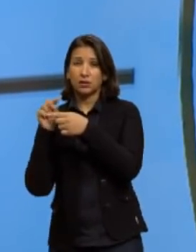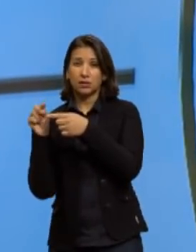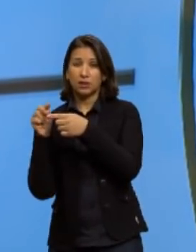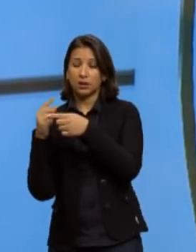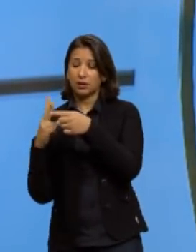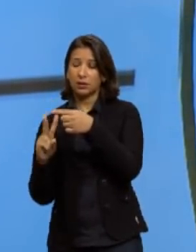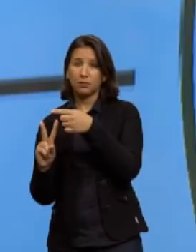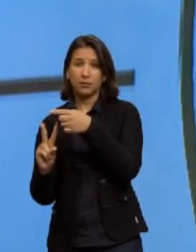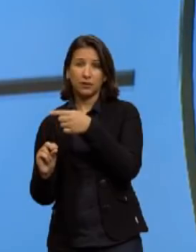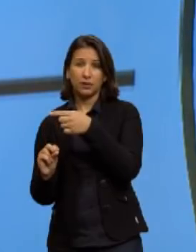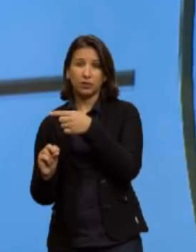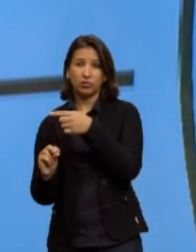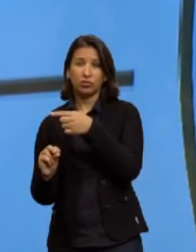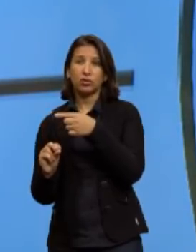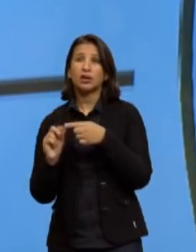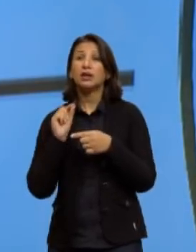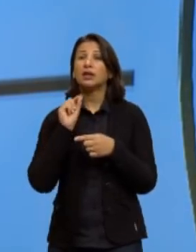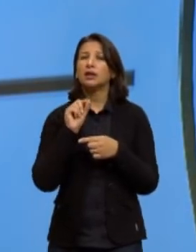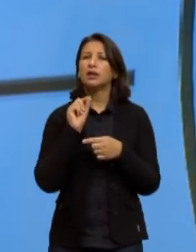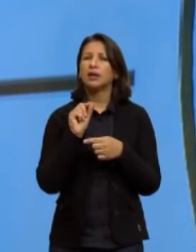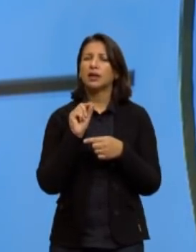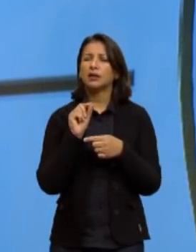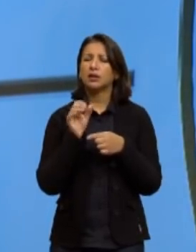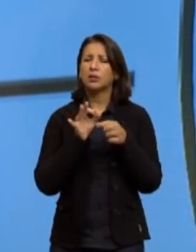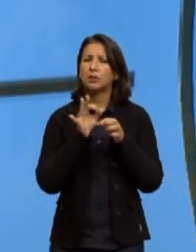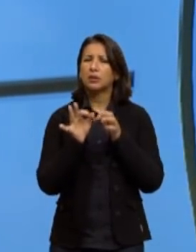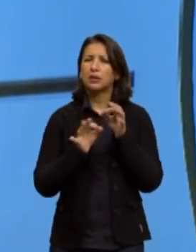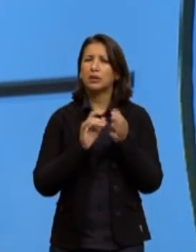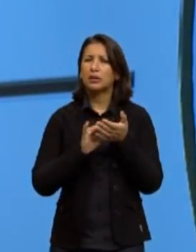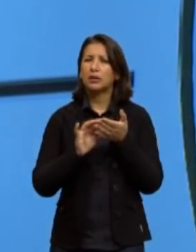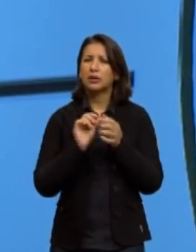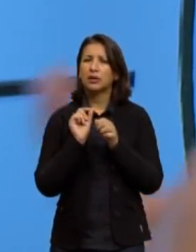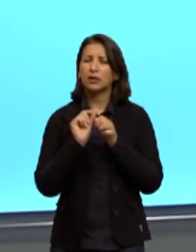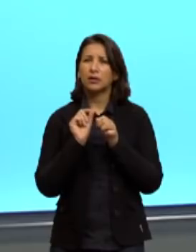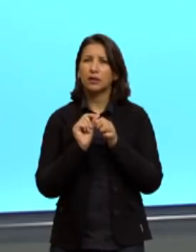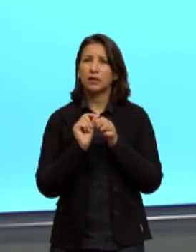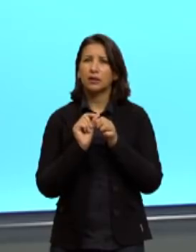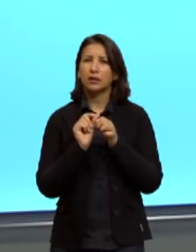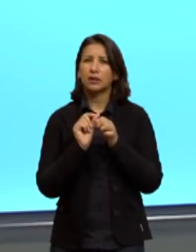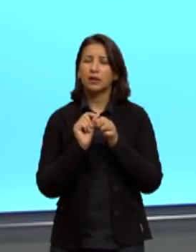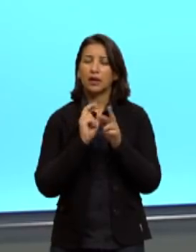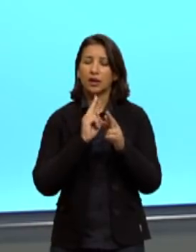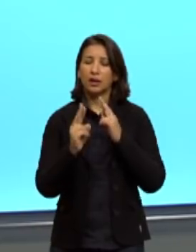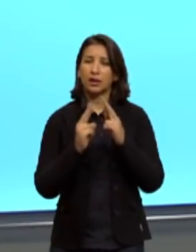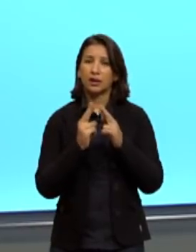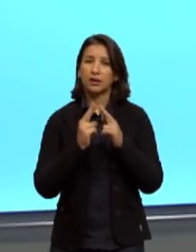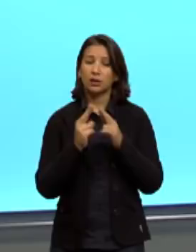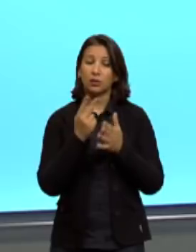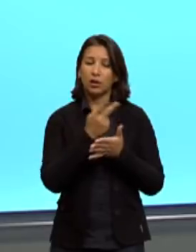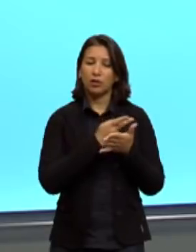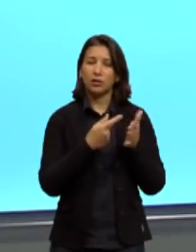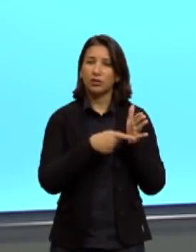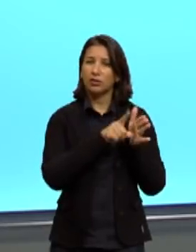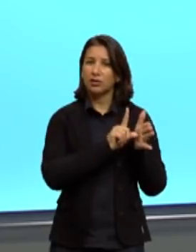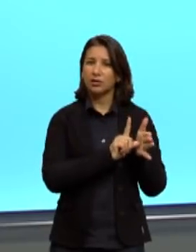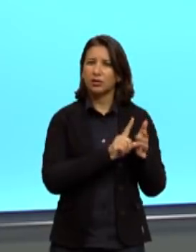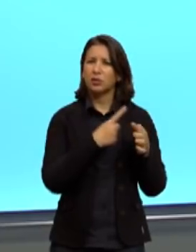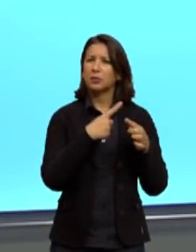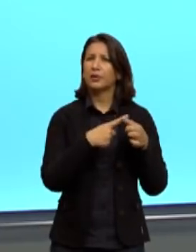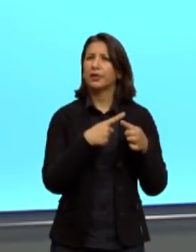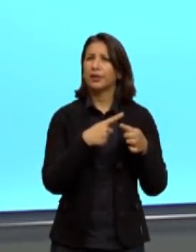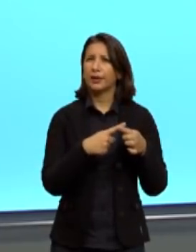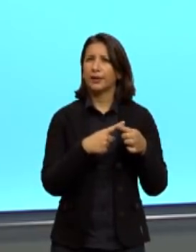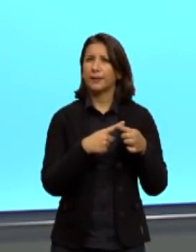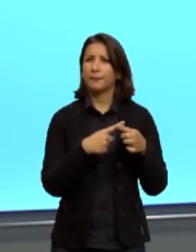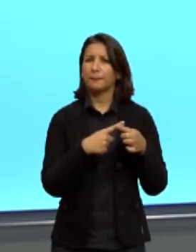para 20 o que essa proposição que eu montei é em relação ao meu desenho anterior porque ó